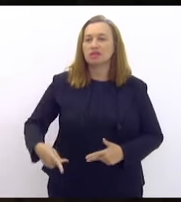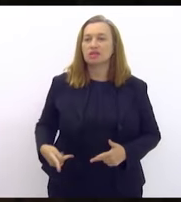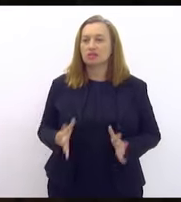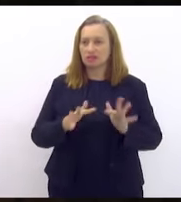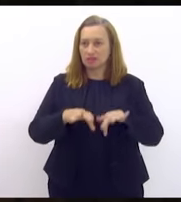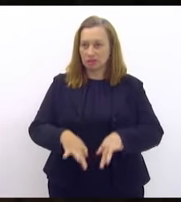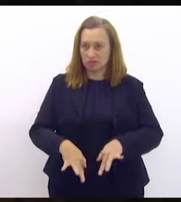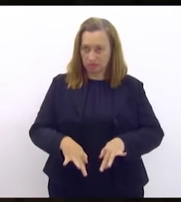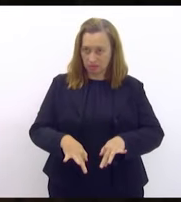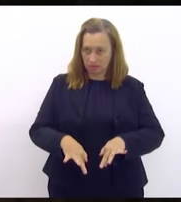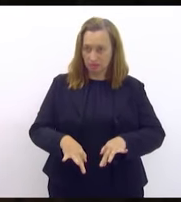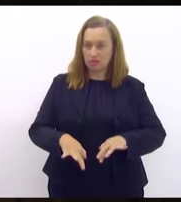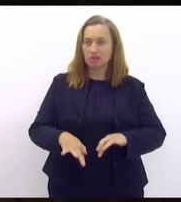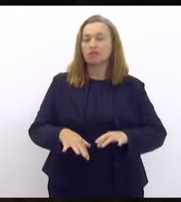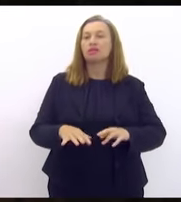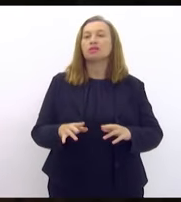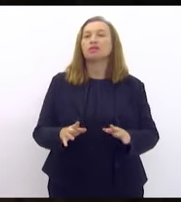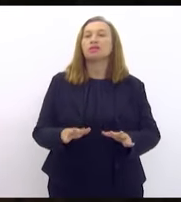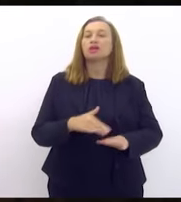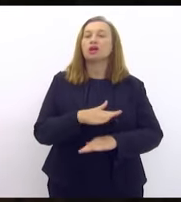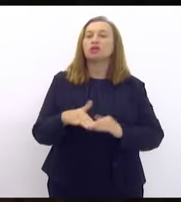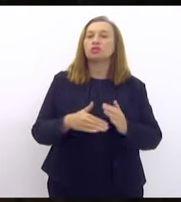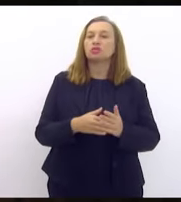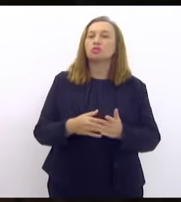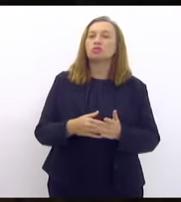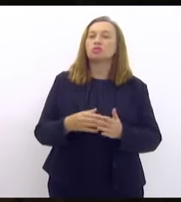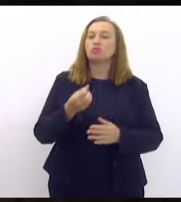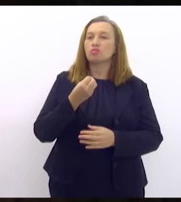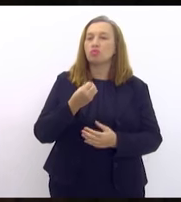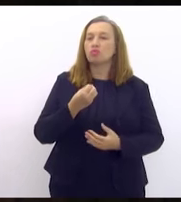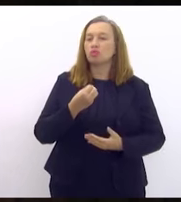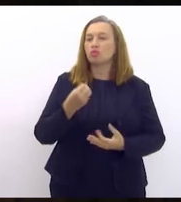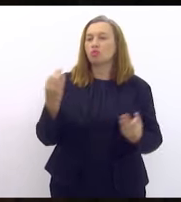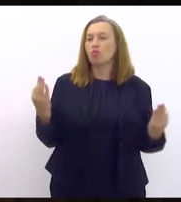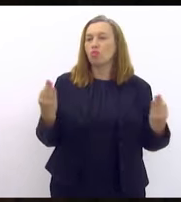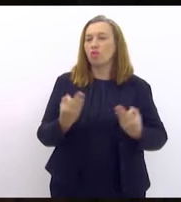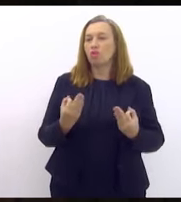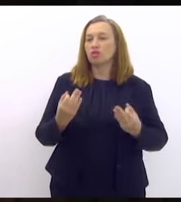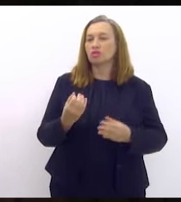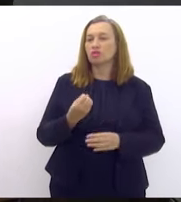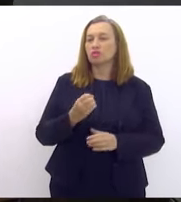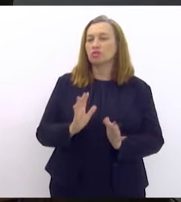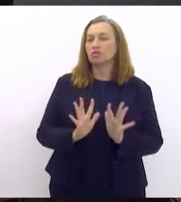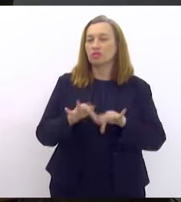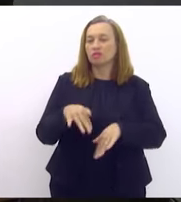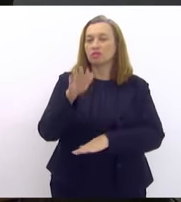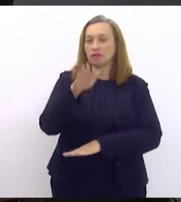declara encerrada a presente sessão, desejando a todos um ótimo final de tarde.